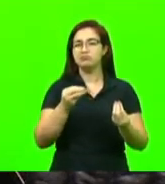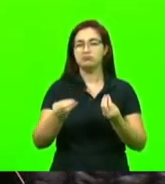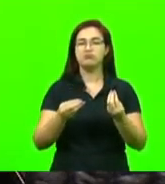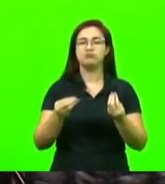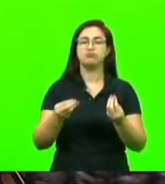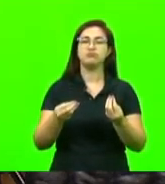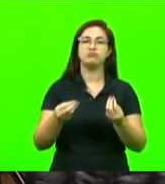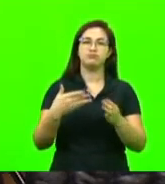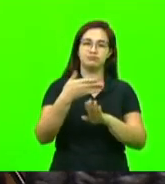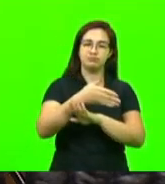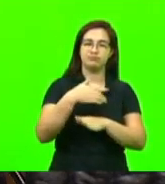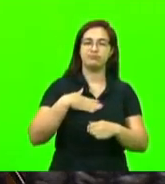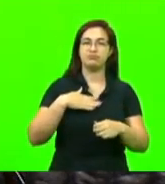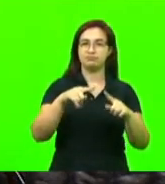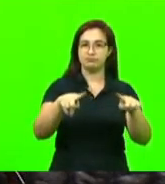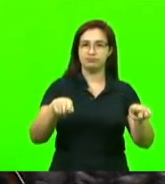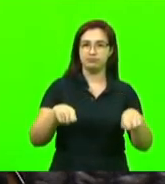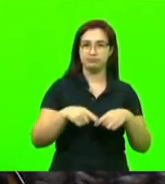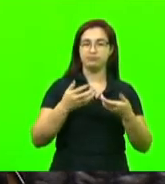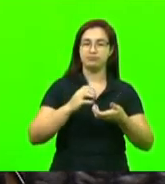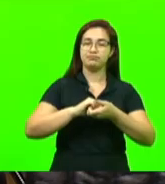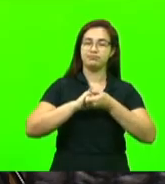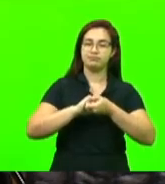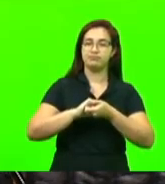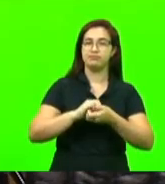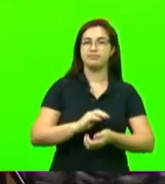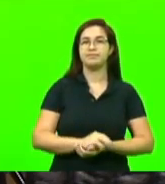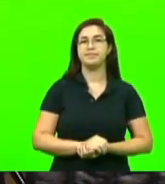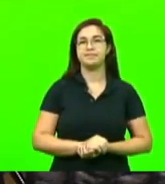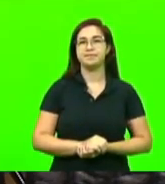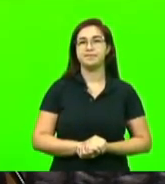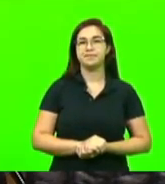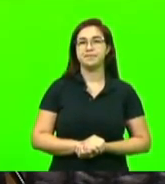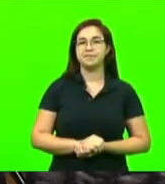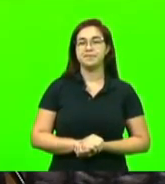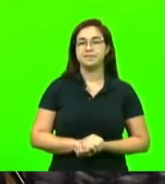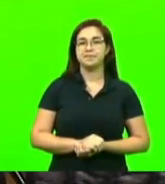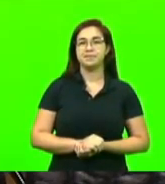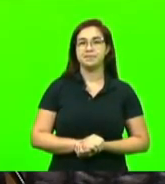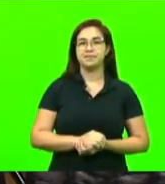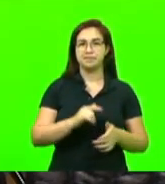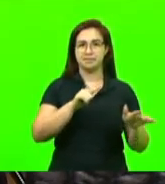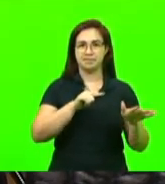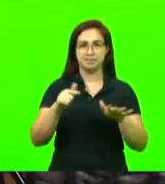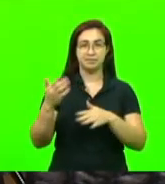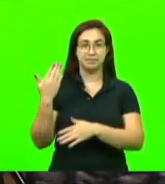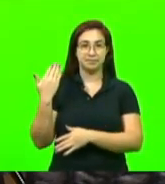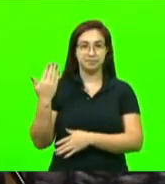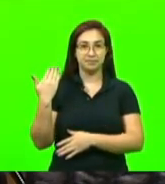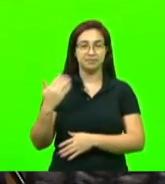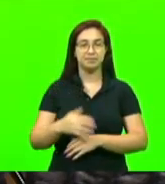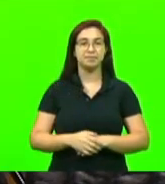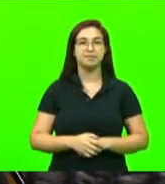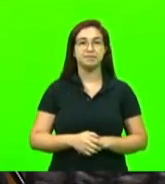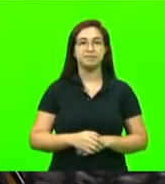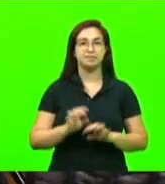cumprimentá-los carinhosamente. Senhor presidente, nesta semana que passou, especialmente